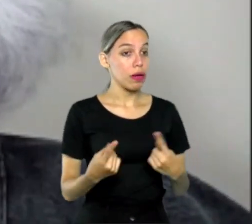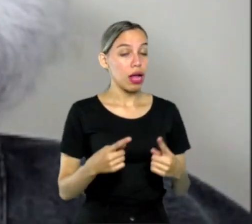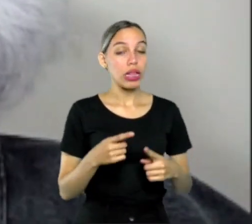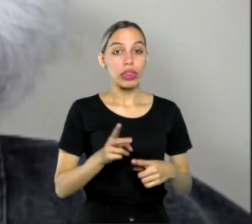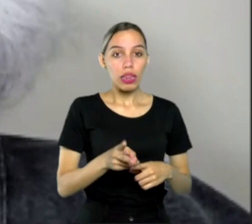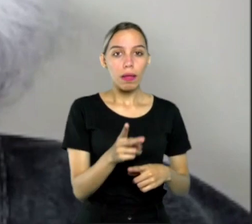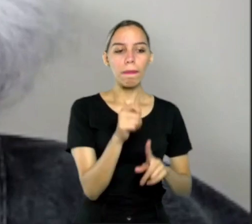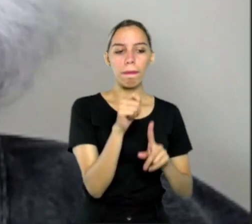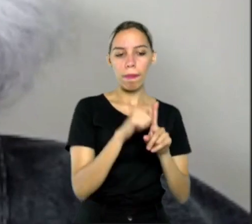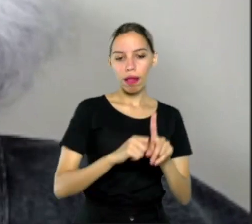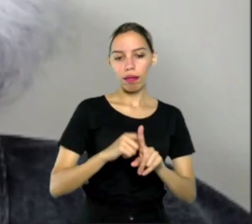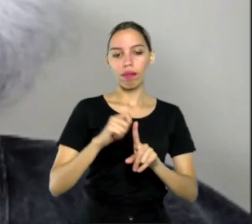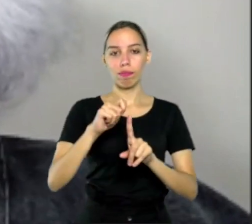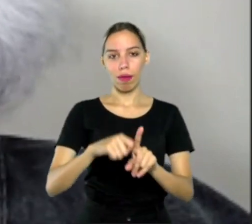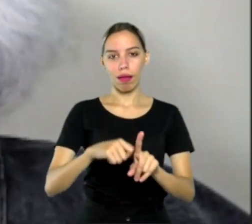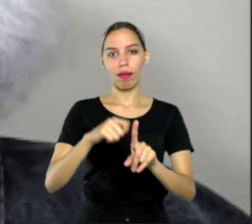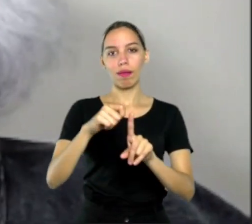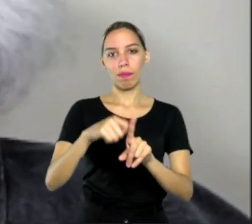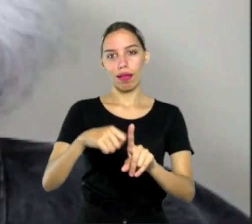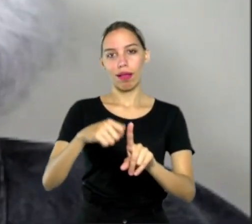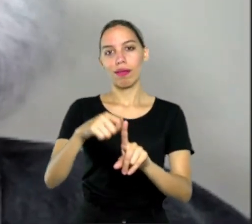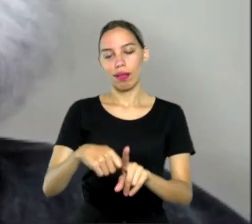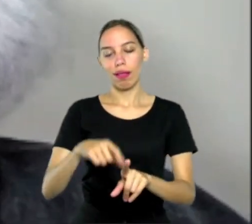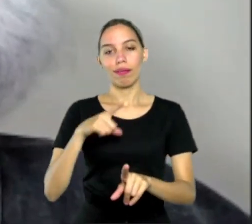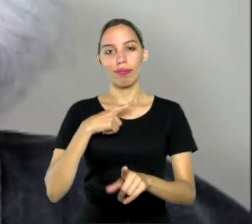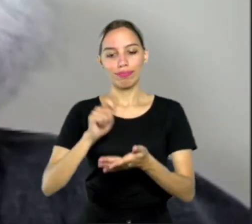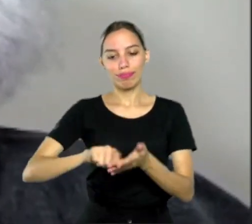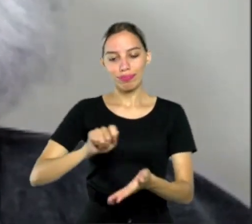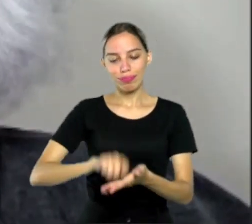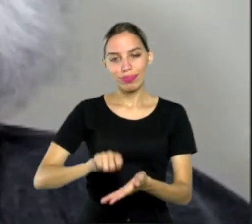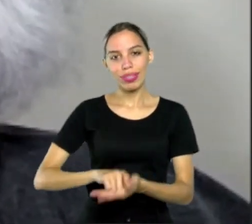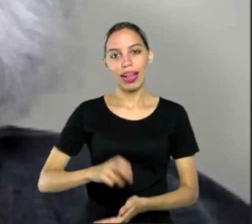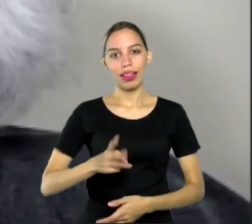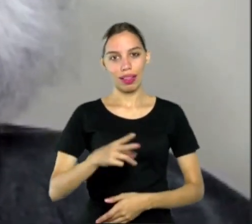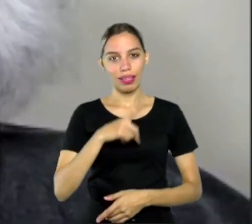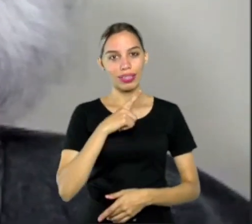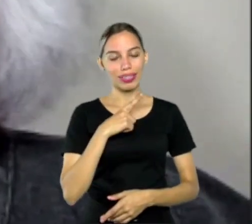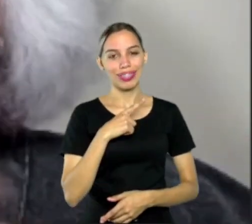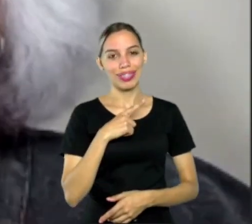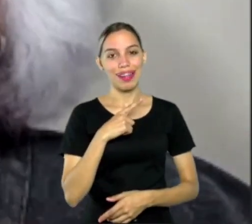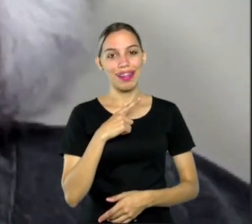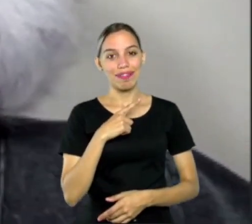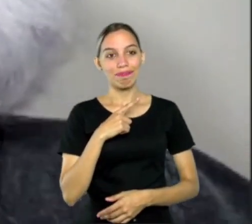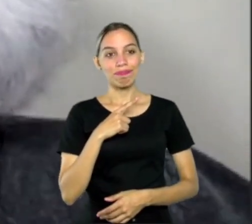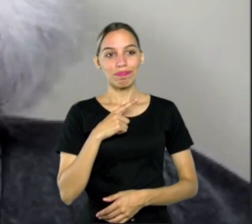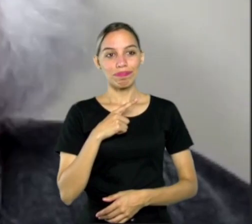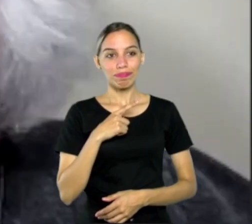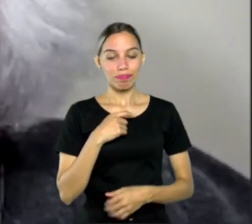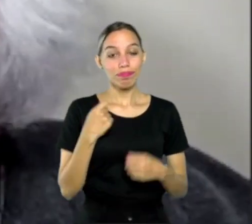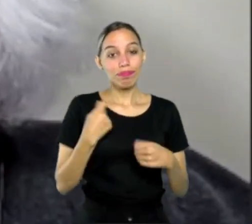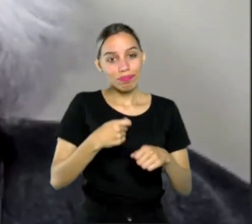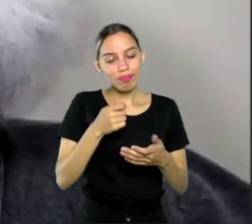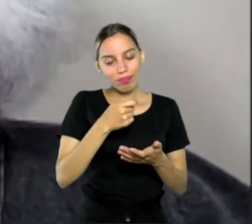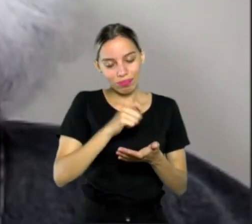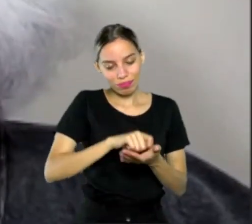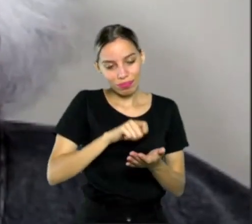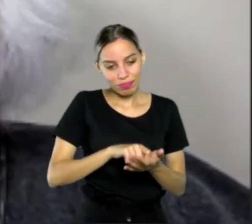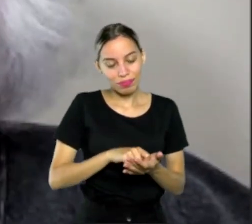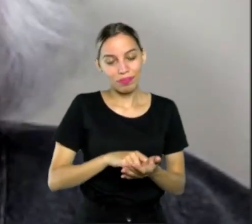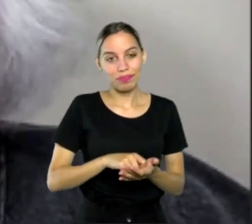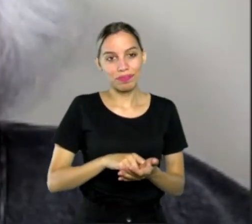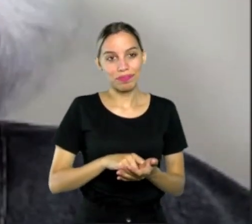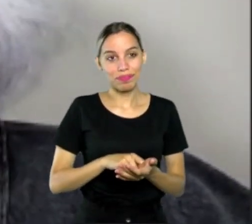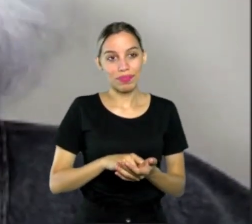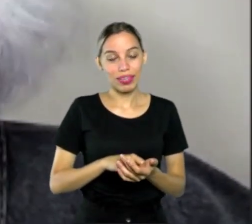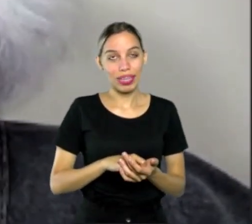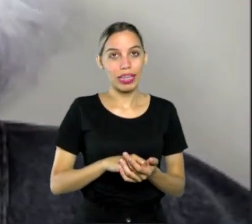tinha mesmo que aquele compromisso de escrever no clube de leitura, né? Aí depois eu me